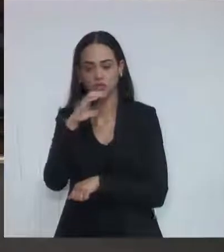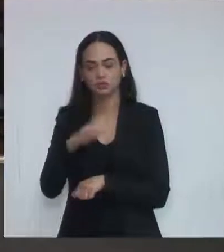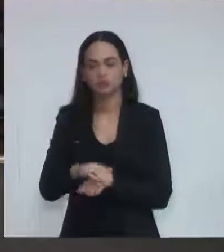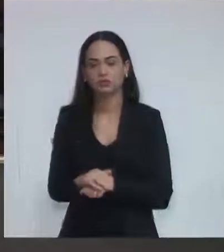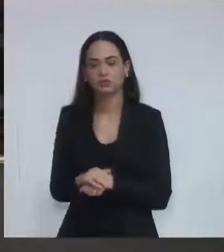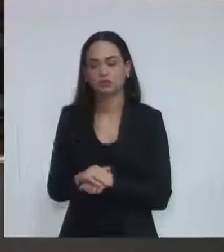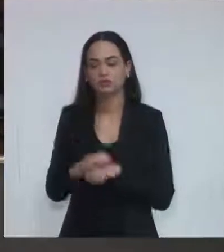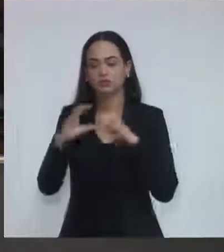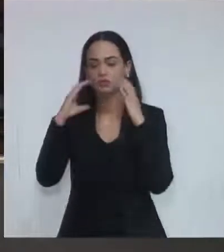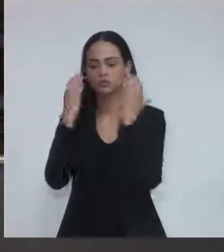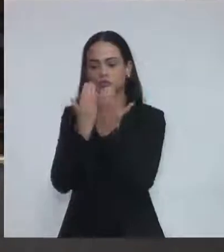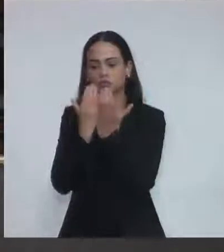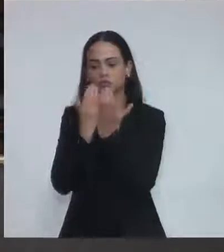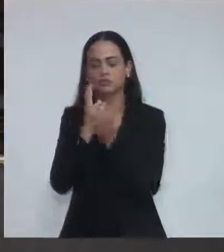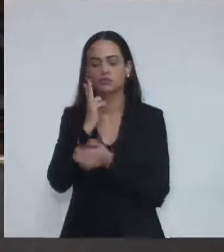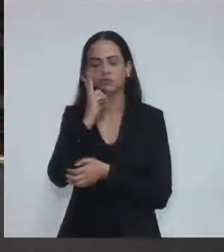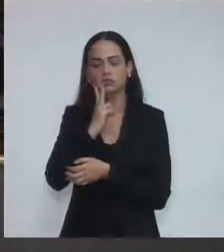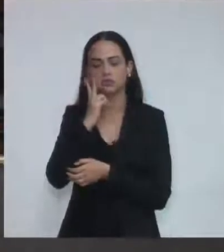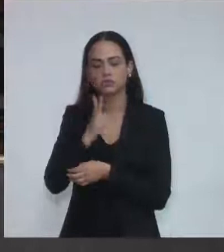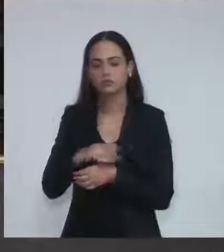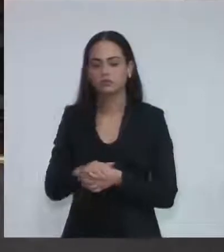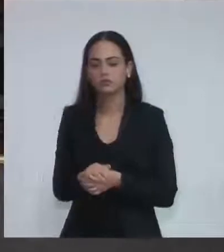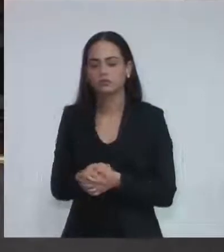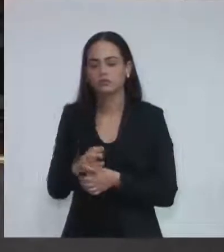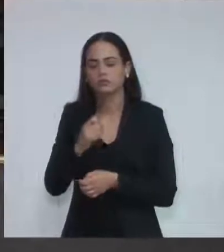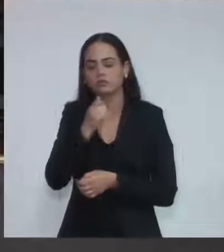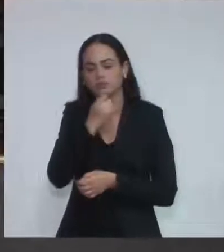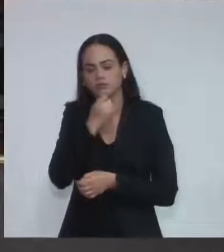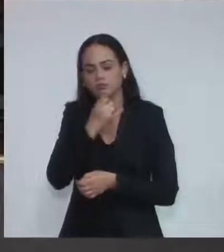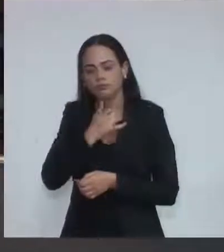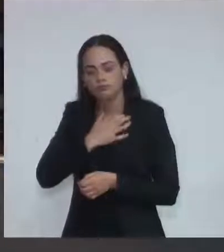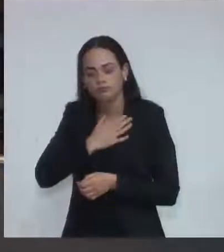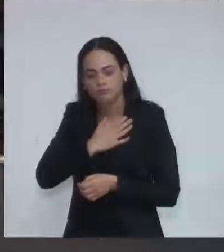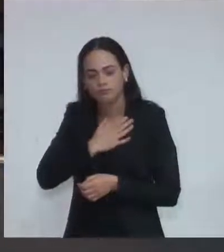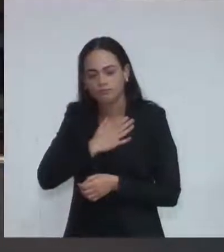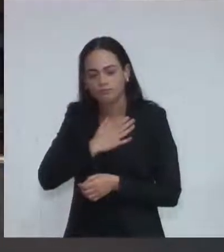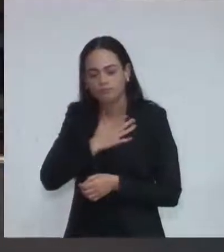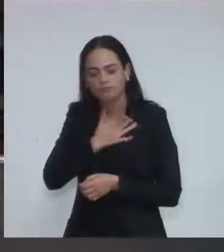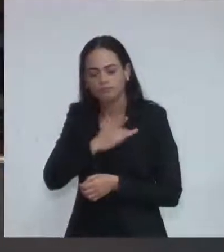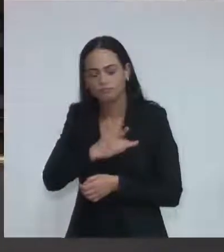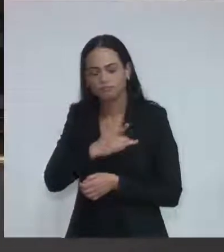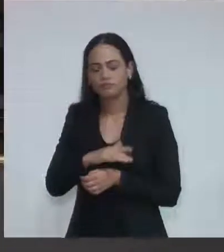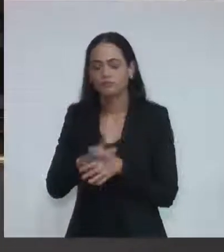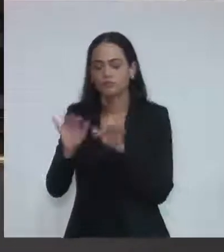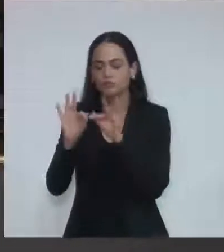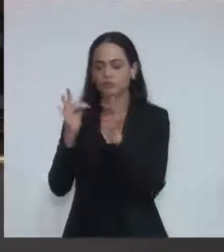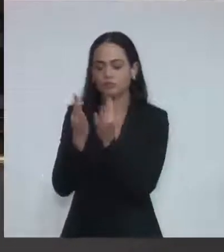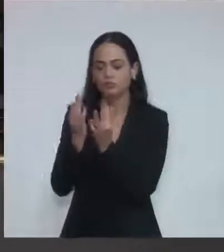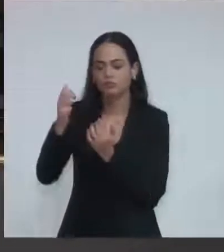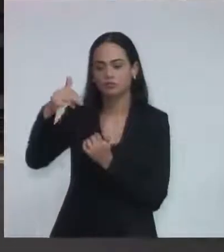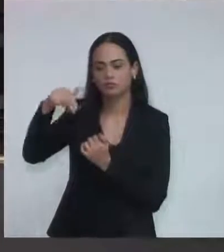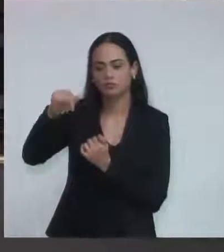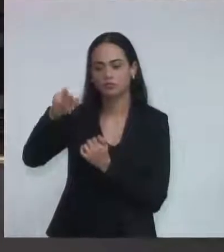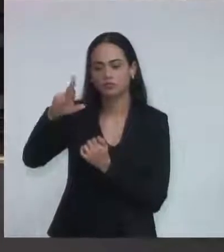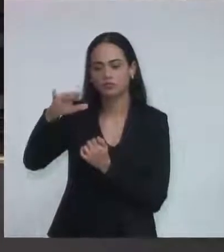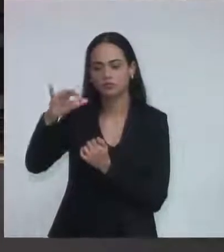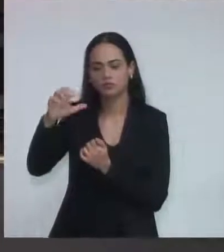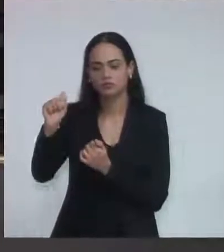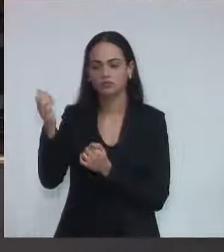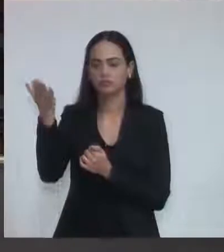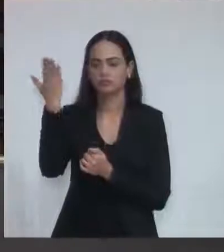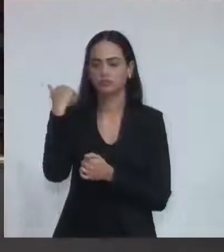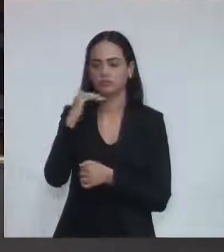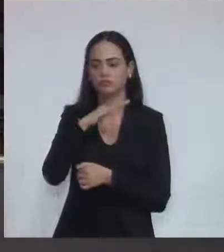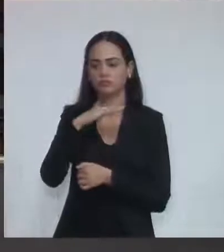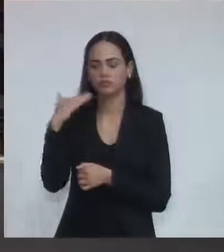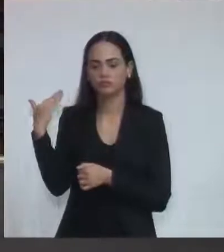nos termos regimentais a presente moção de pesar à família da senhora Ivânia Márcia Galvão, falecida no dia 18 de maio de